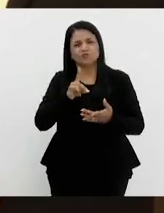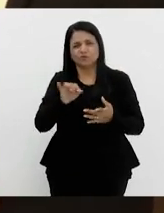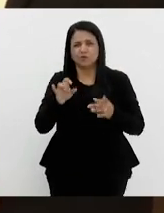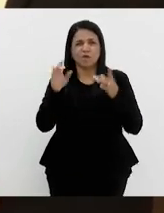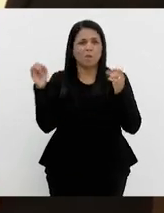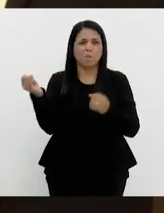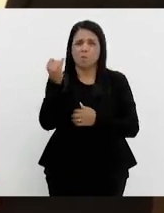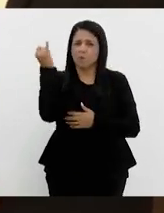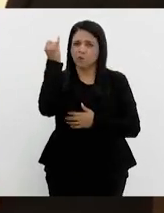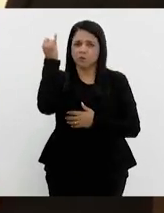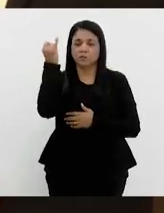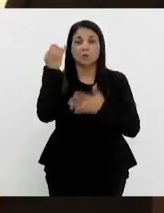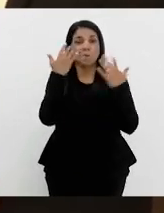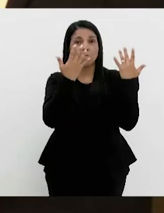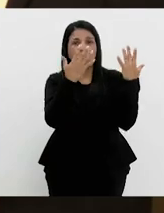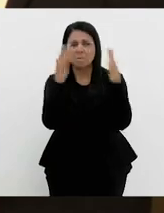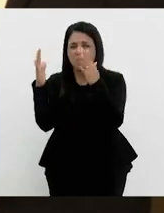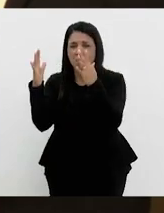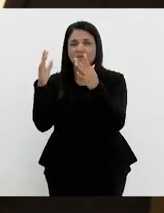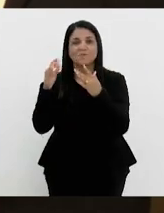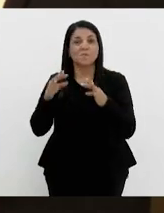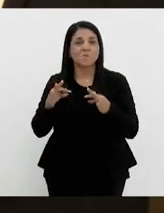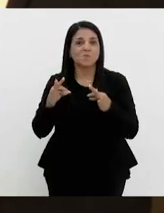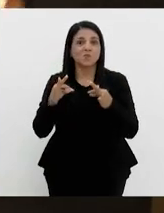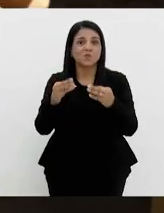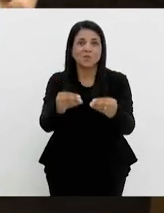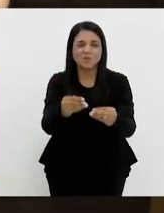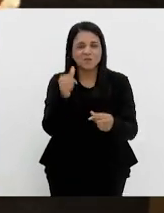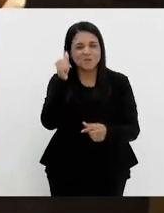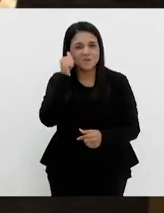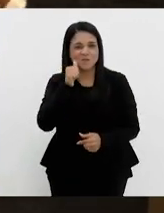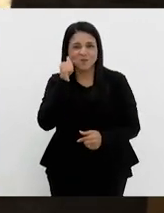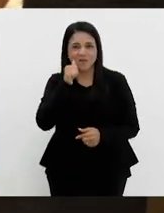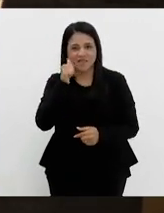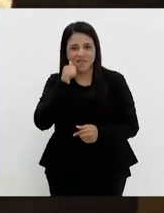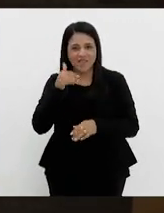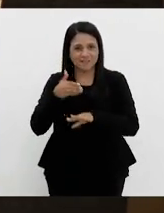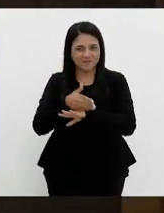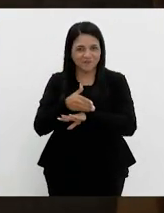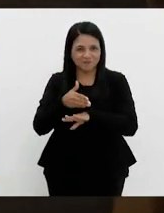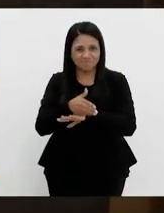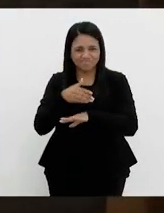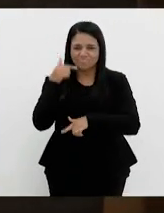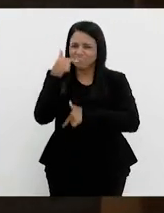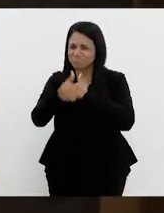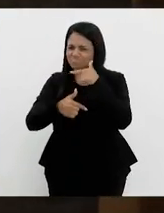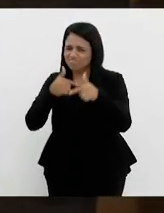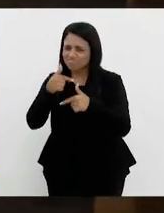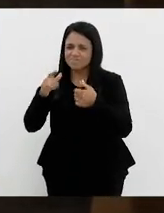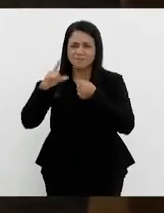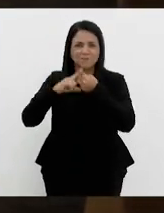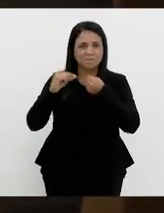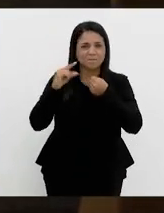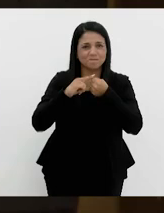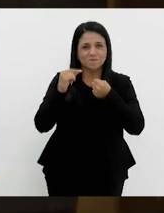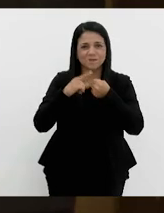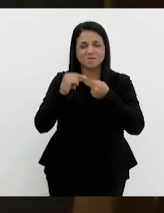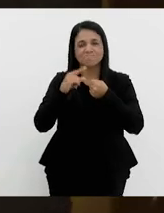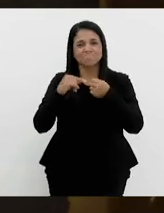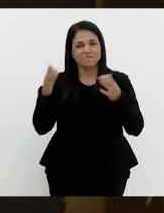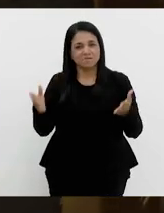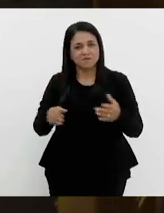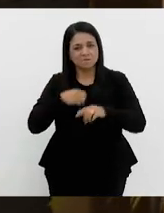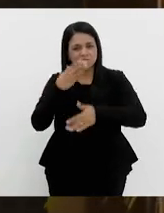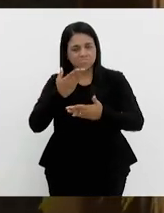lembrar e parabenizar todas as mulheres presentes que trabalham e contribuem empreendendo a Nosa